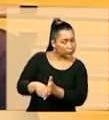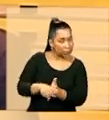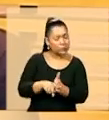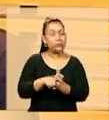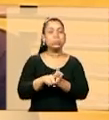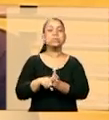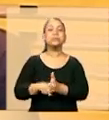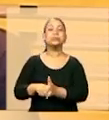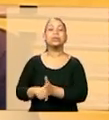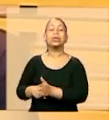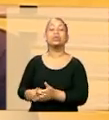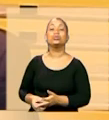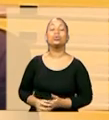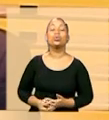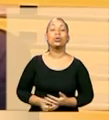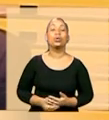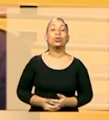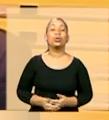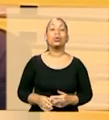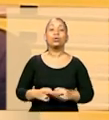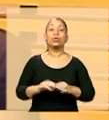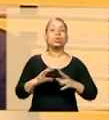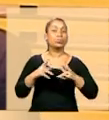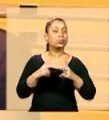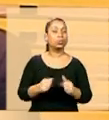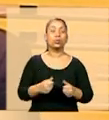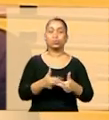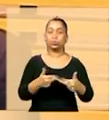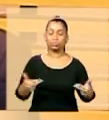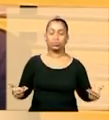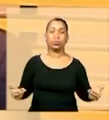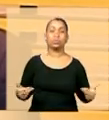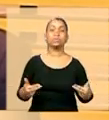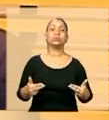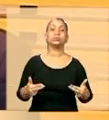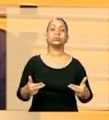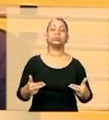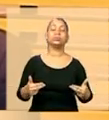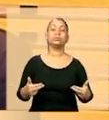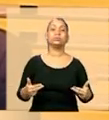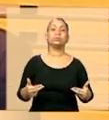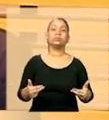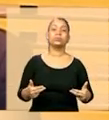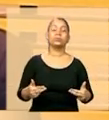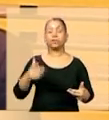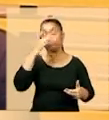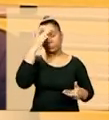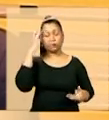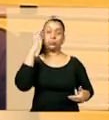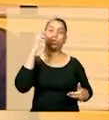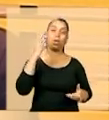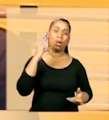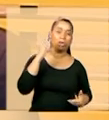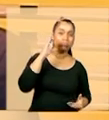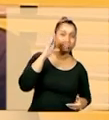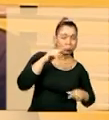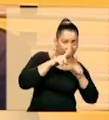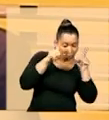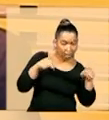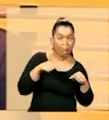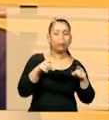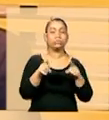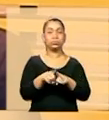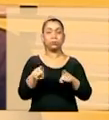analisado caso a caso, né? Conforme todos os elementos trazidos. A narrativa do empregado, narrativa do